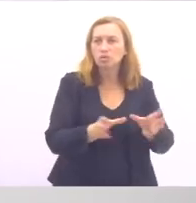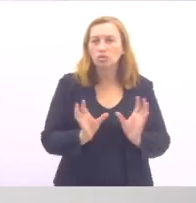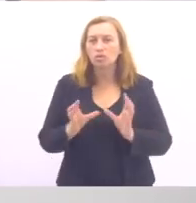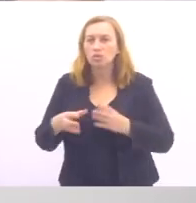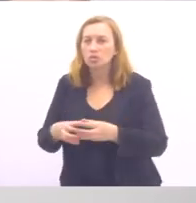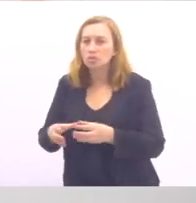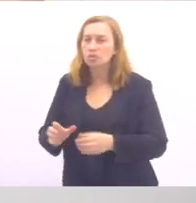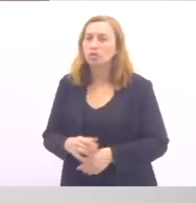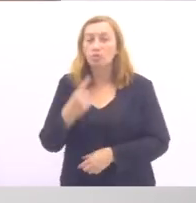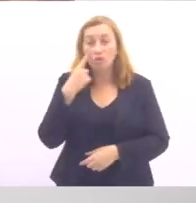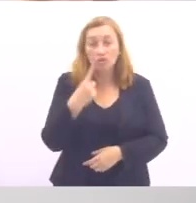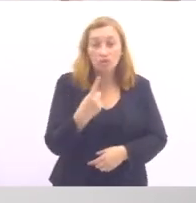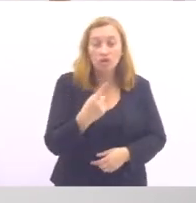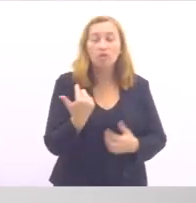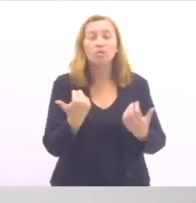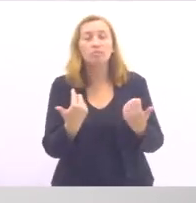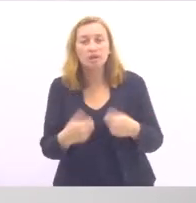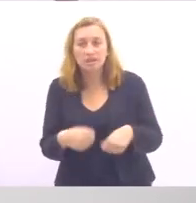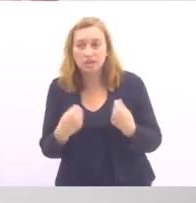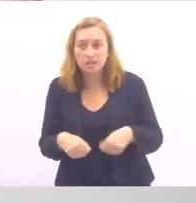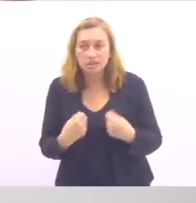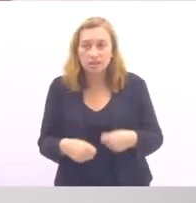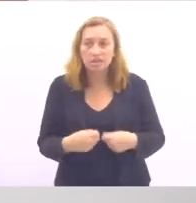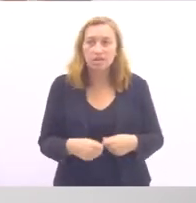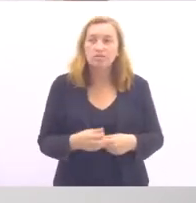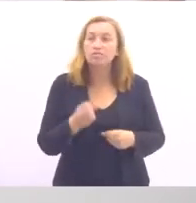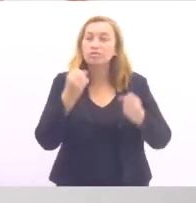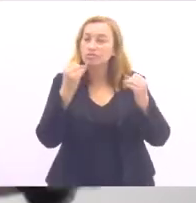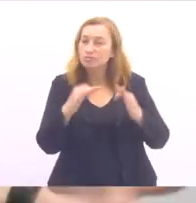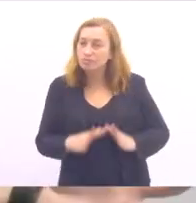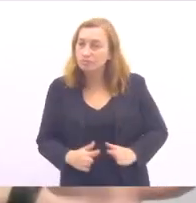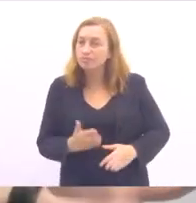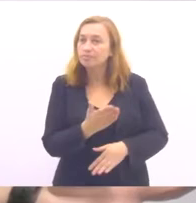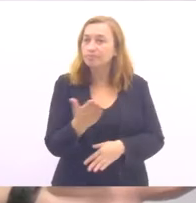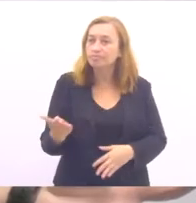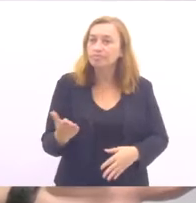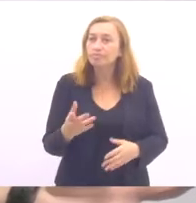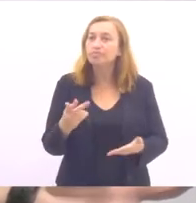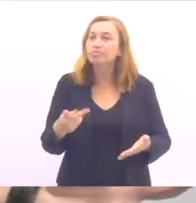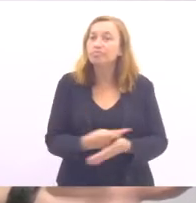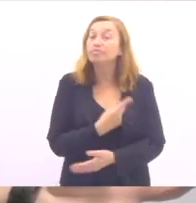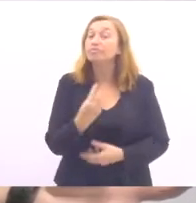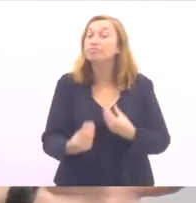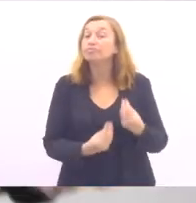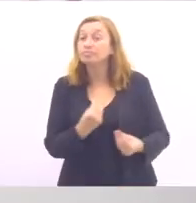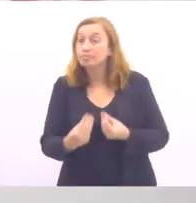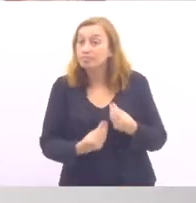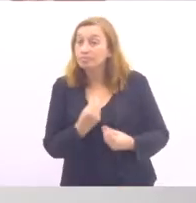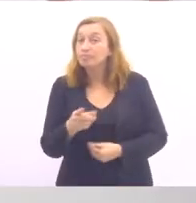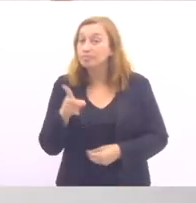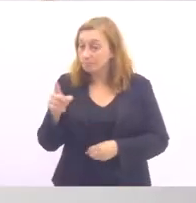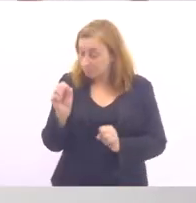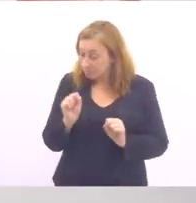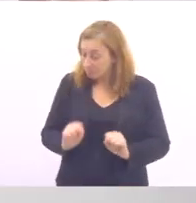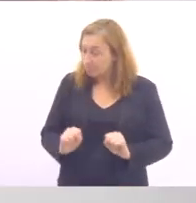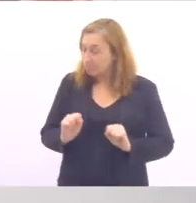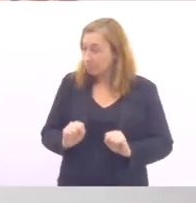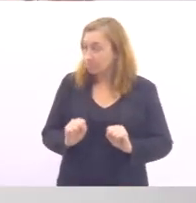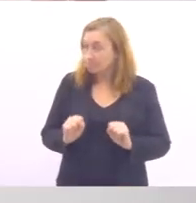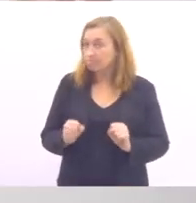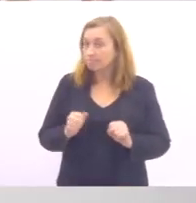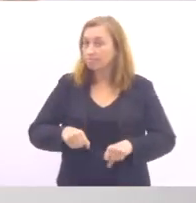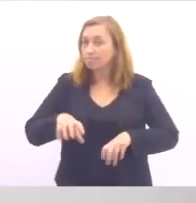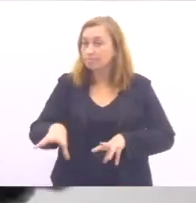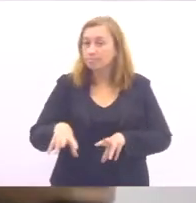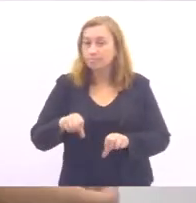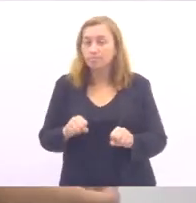cooperados, vamos ver o que eles precisam, vamos explicar para eles como isso acontece, para que eles possam, sim, se